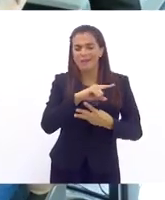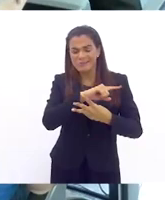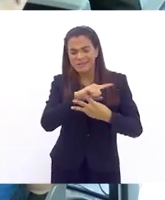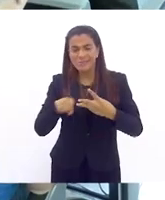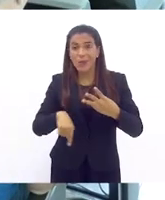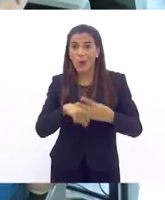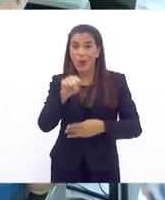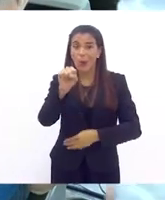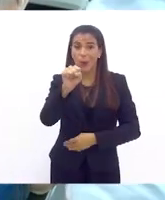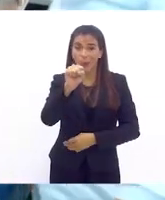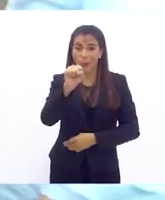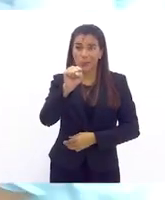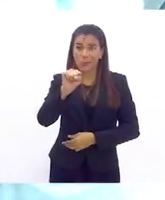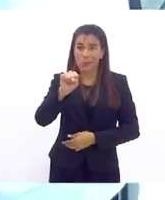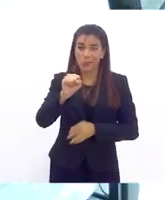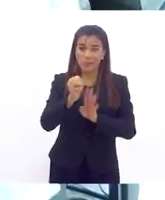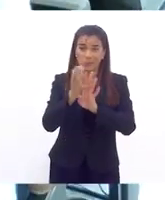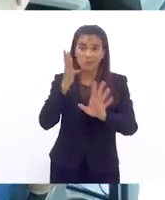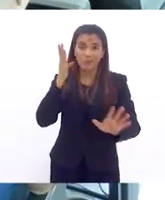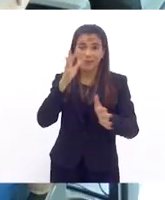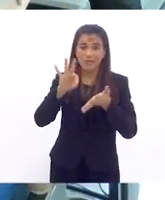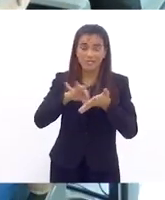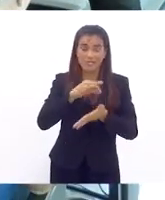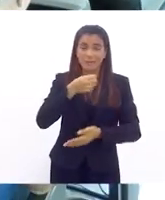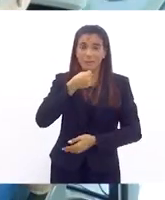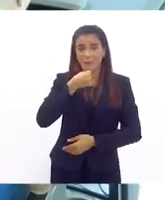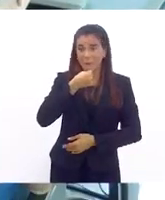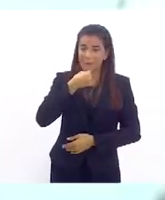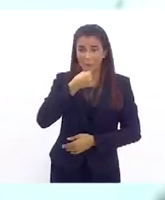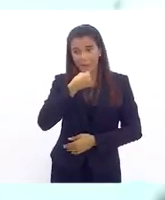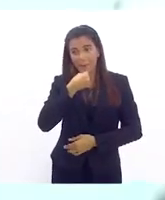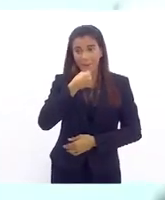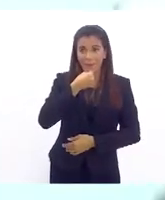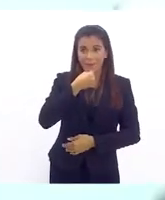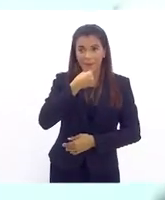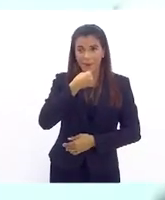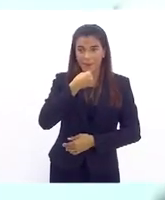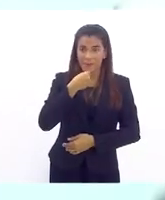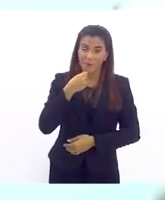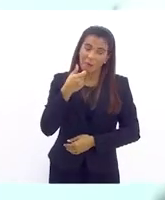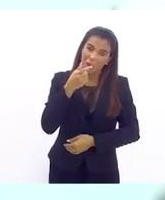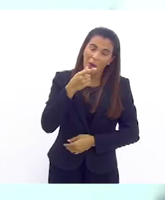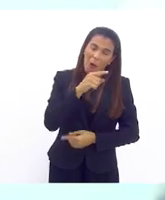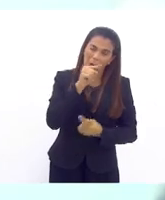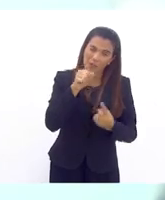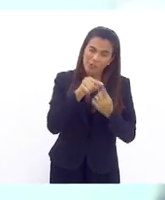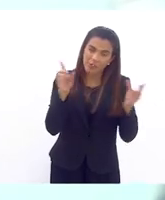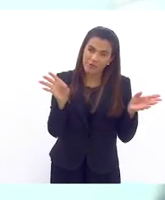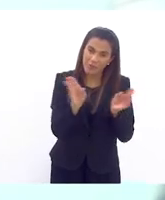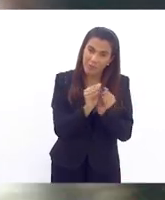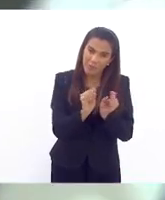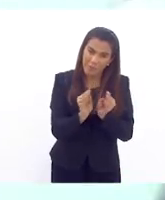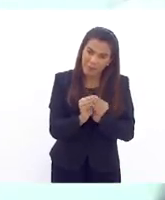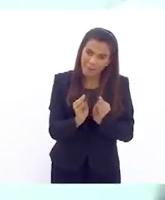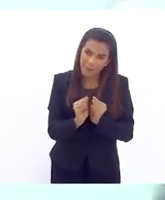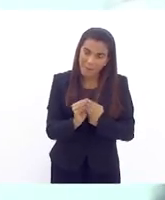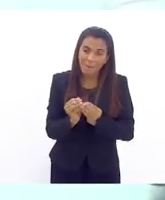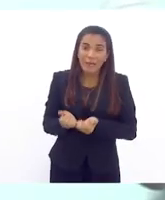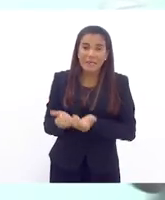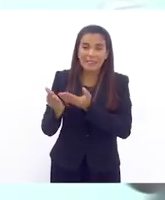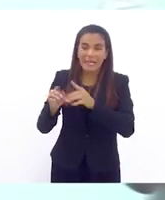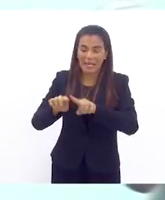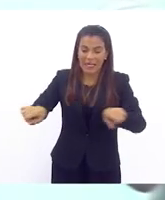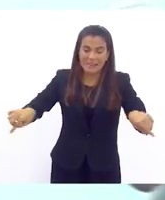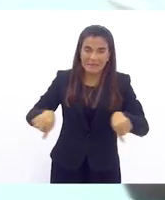oito inscritos que a gente tem tem a brevidade objetividade para poder entregar as